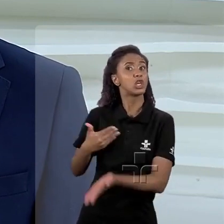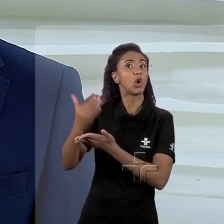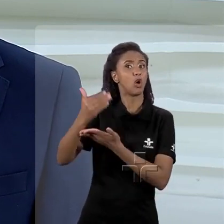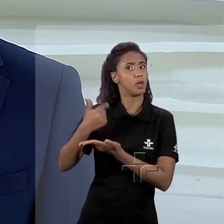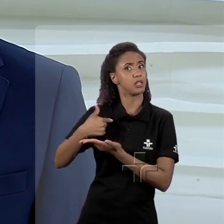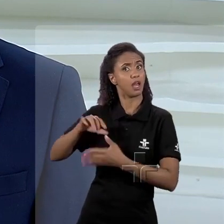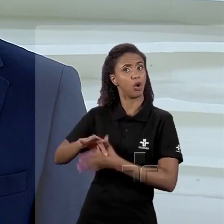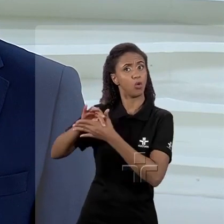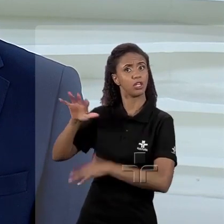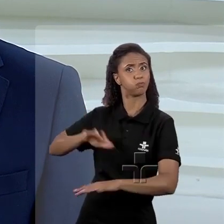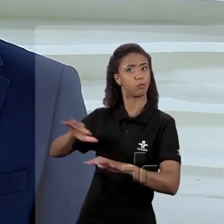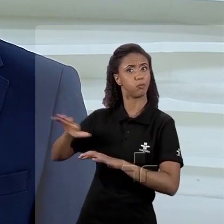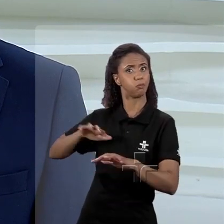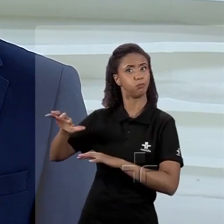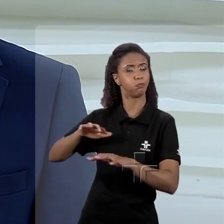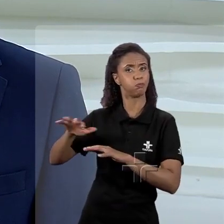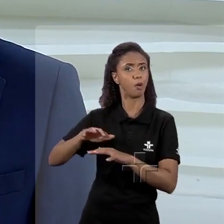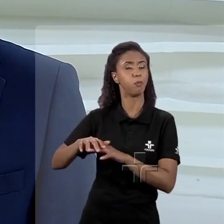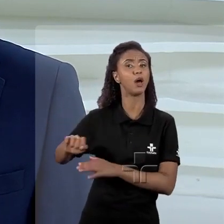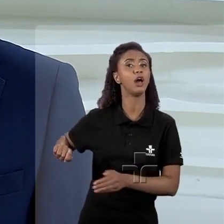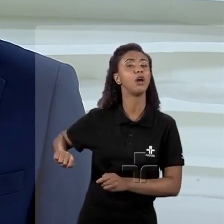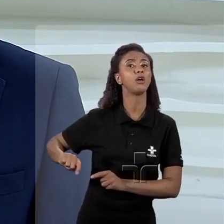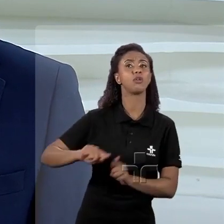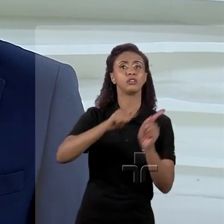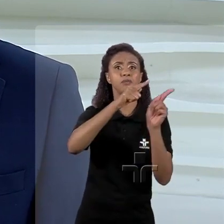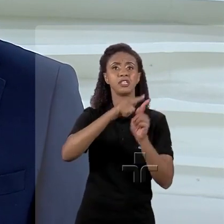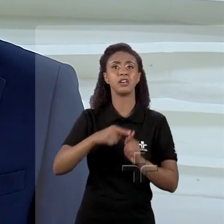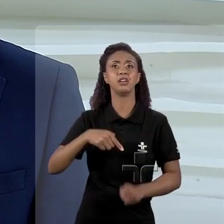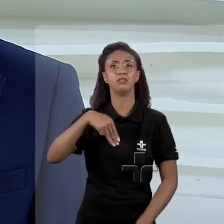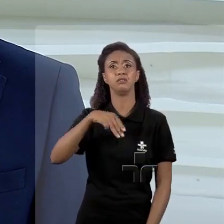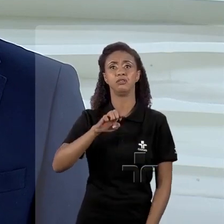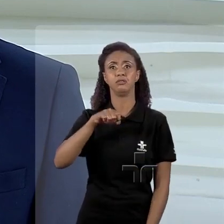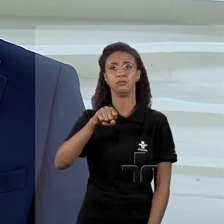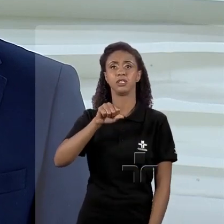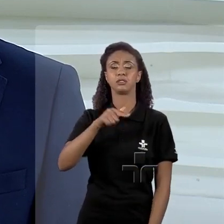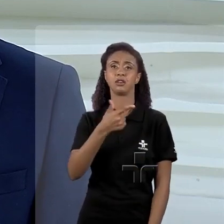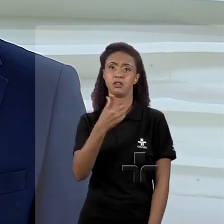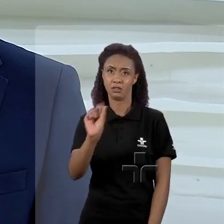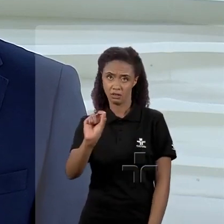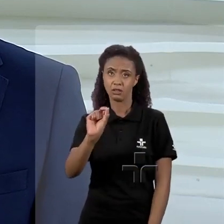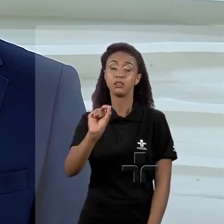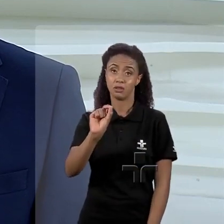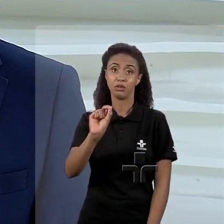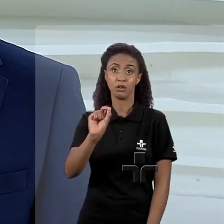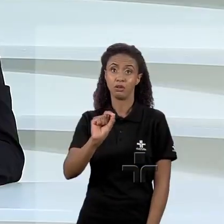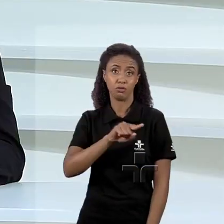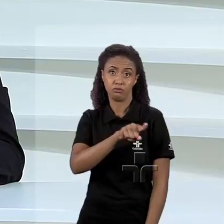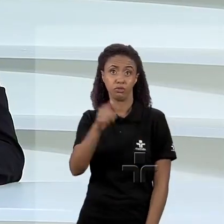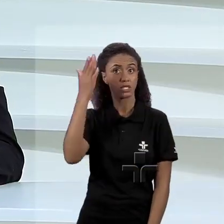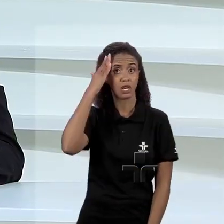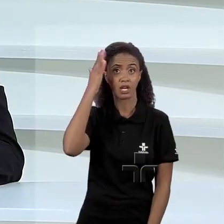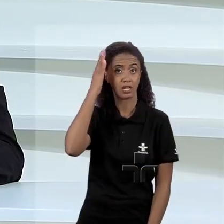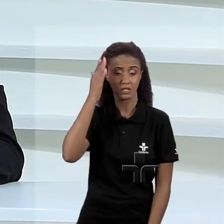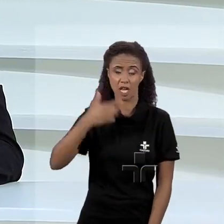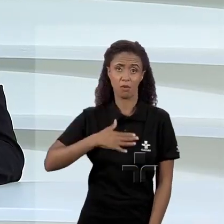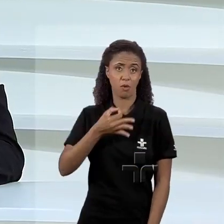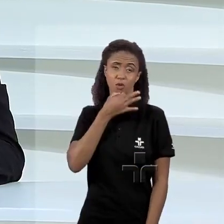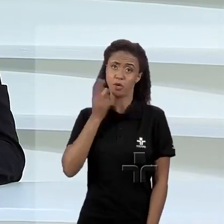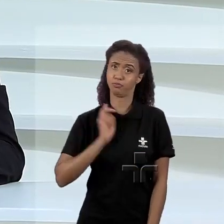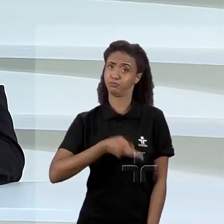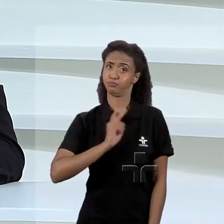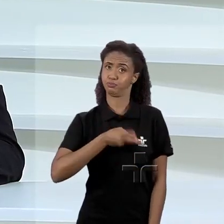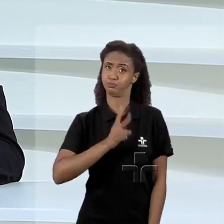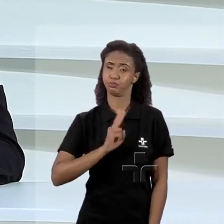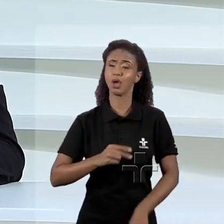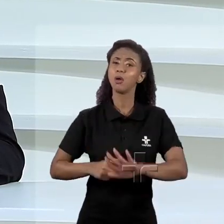Cansei aqui contra o mensalão em São Paulo e nem era da política, eu era empresário. Portanto, as minhas posições continuam sendo... Mas durante 30 anos ele votou com o PT,